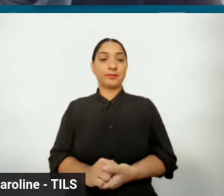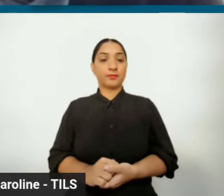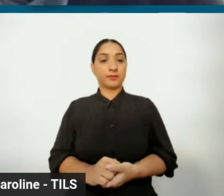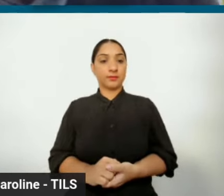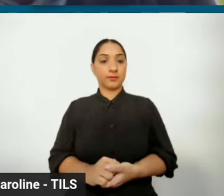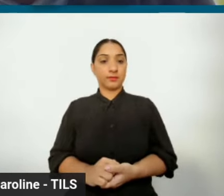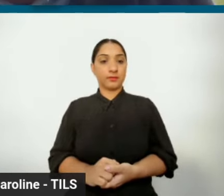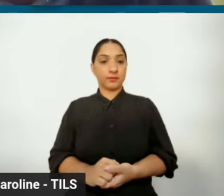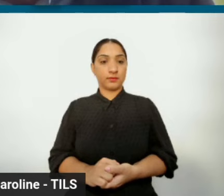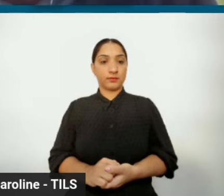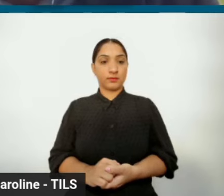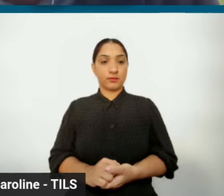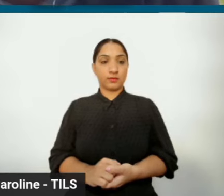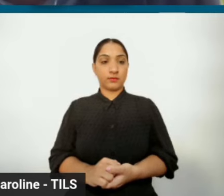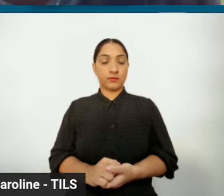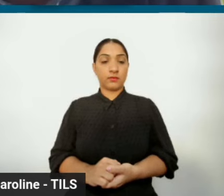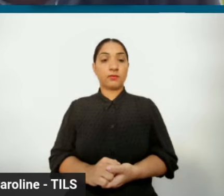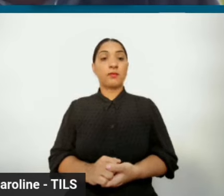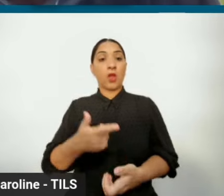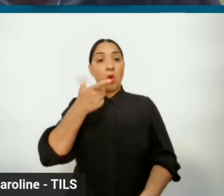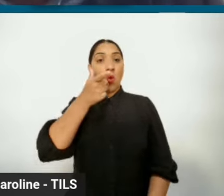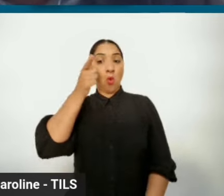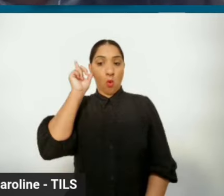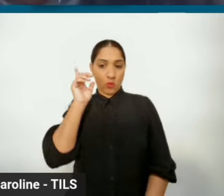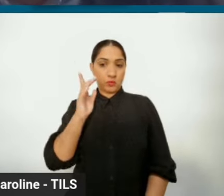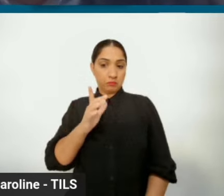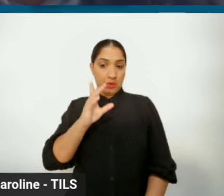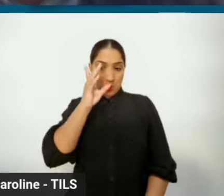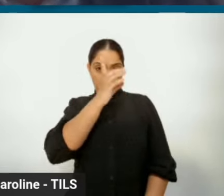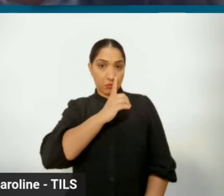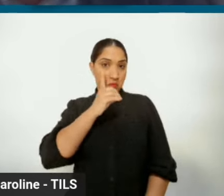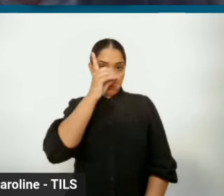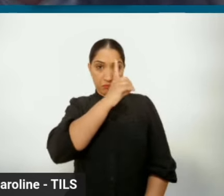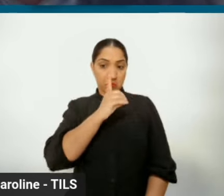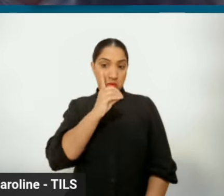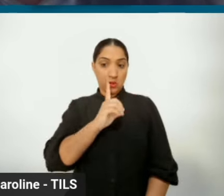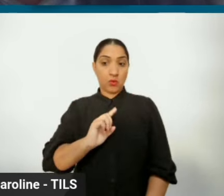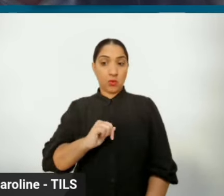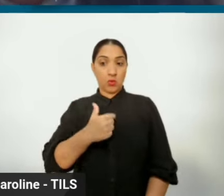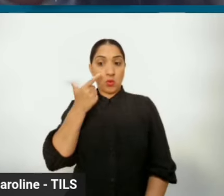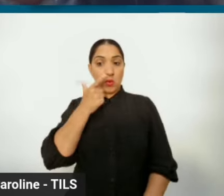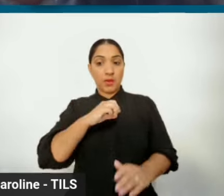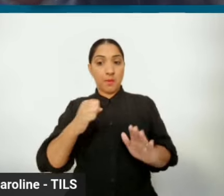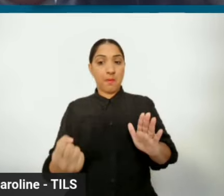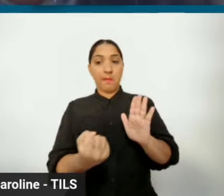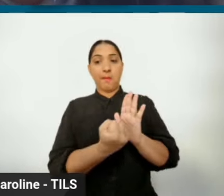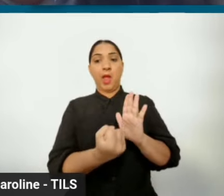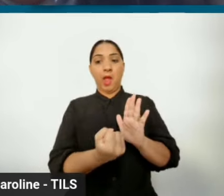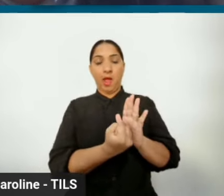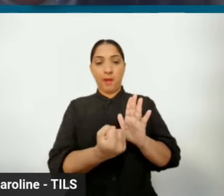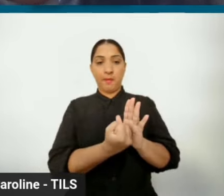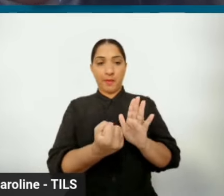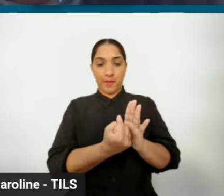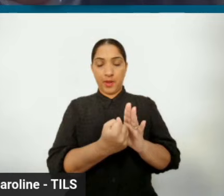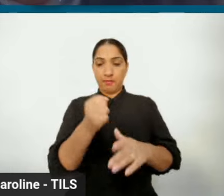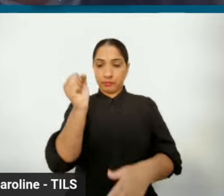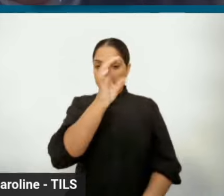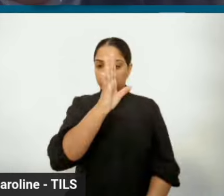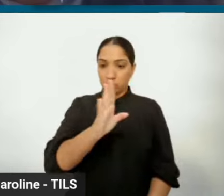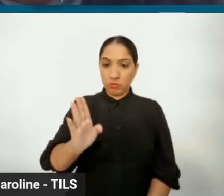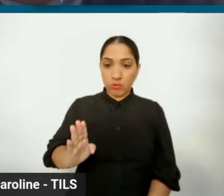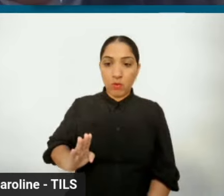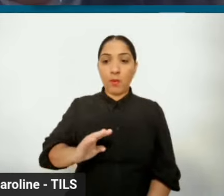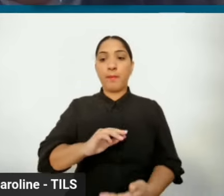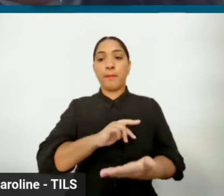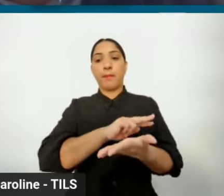Nós ontem, inclusive, domingo, nós destacamos o eleitorado pelas regiões do Brasil, né? Nós fizemos um trabalho